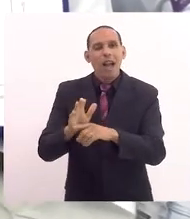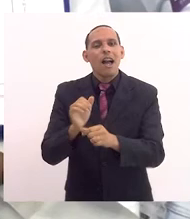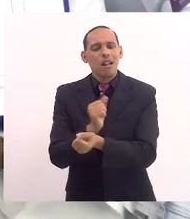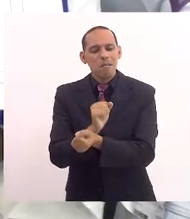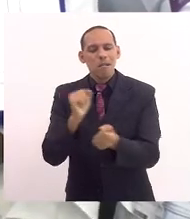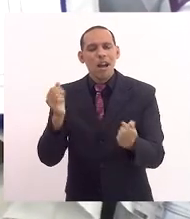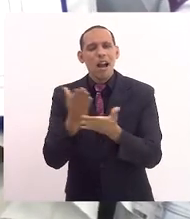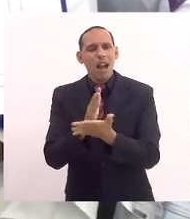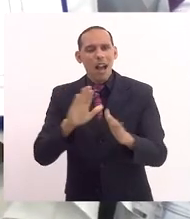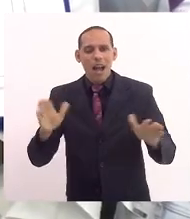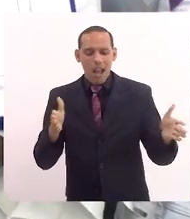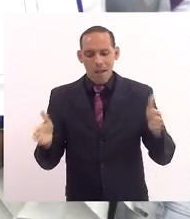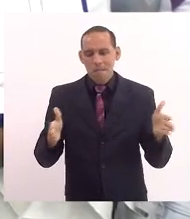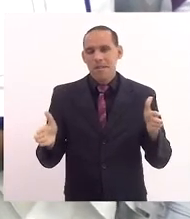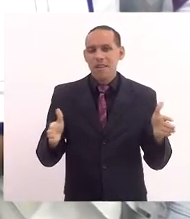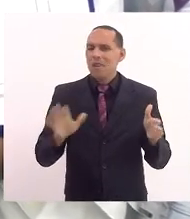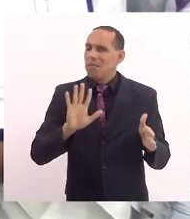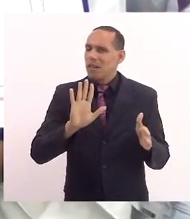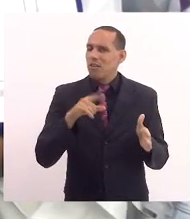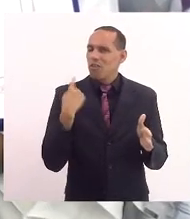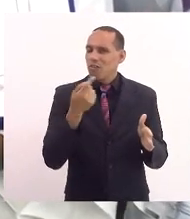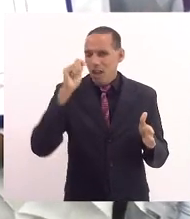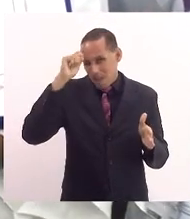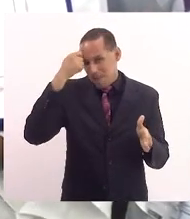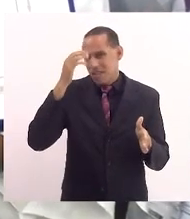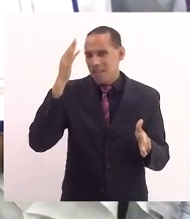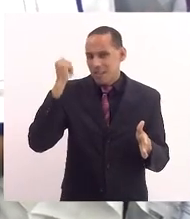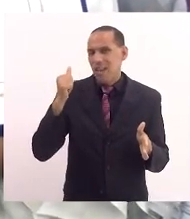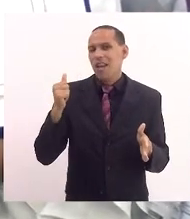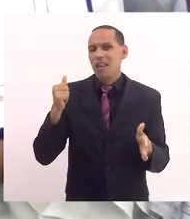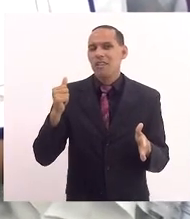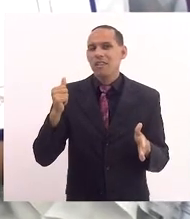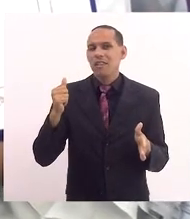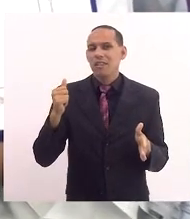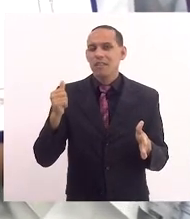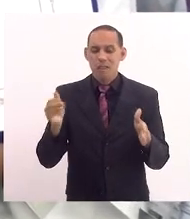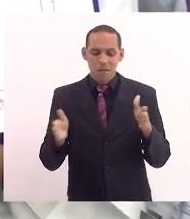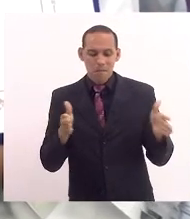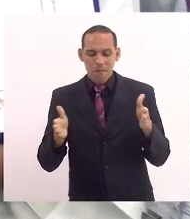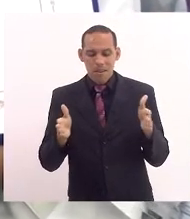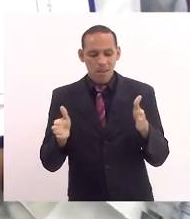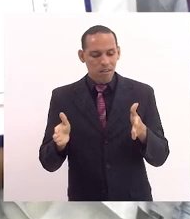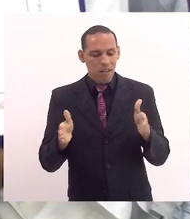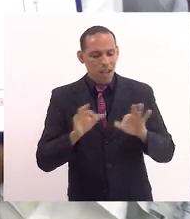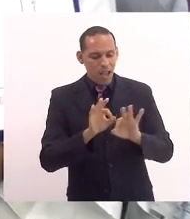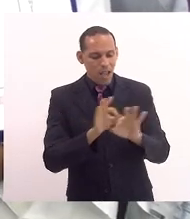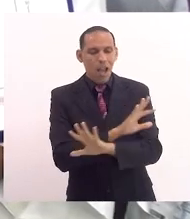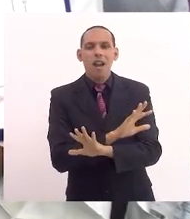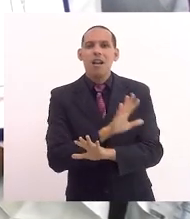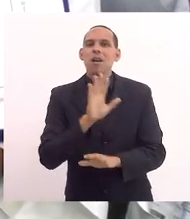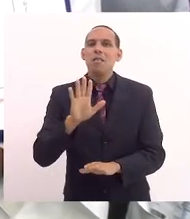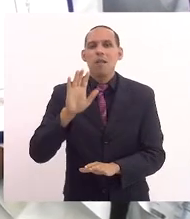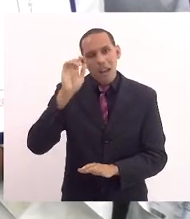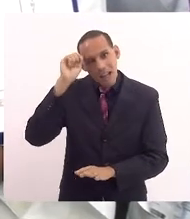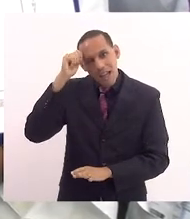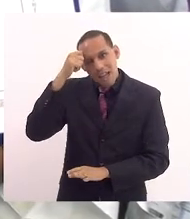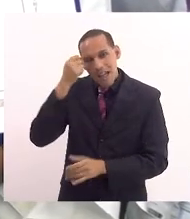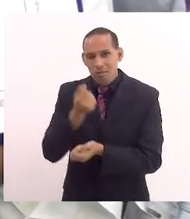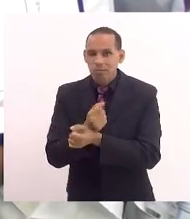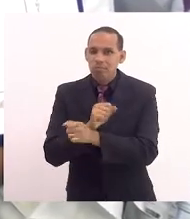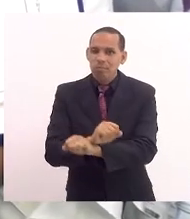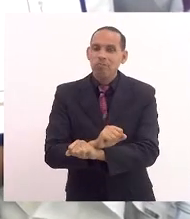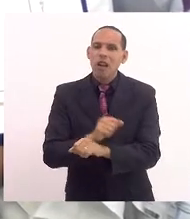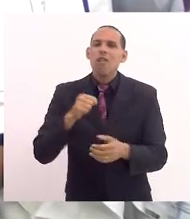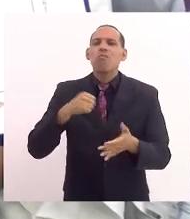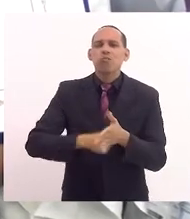ao período escravocrata, nós, negros, sabemos muito bem que o fim desse regime foi dado pela luta dos negros escravizados e